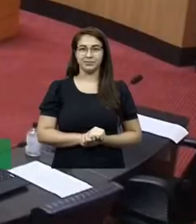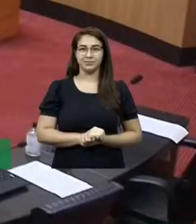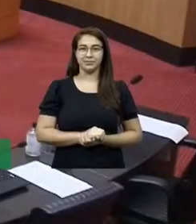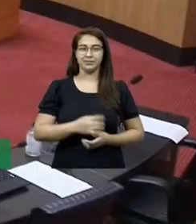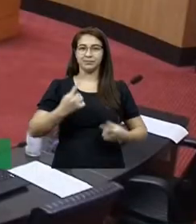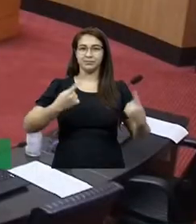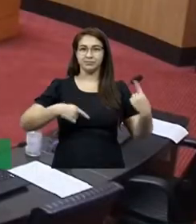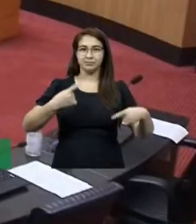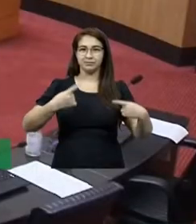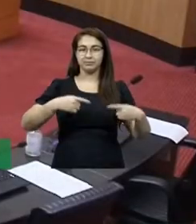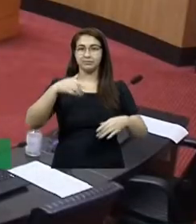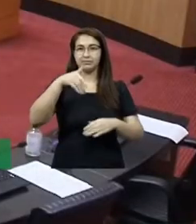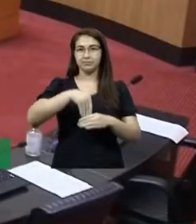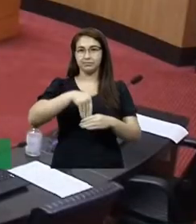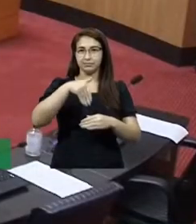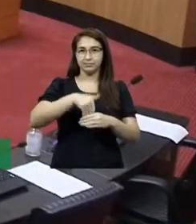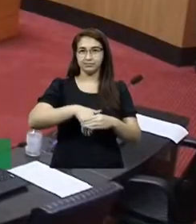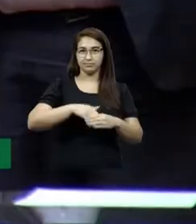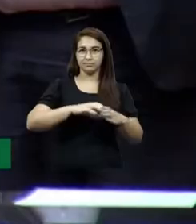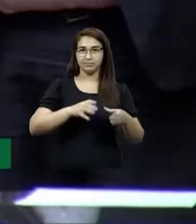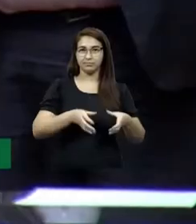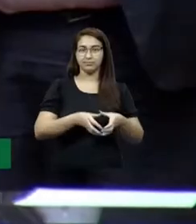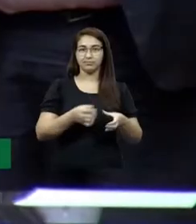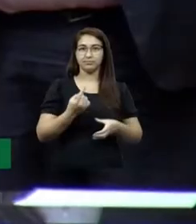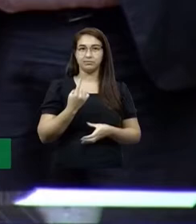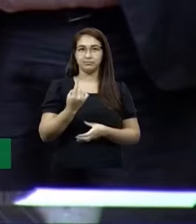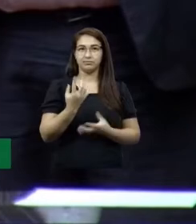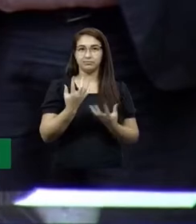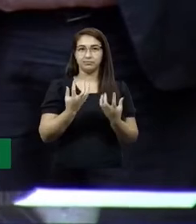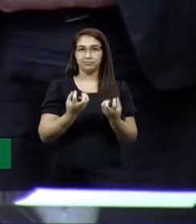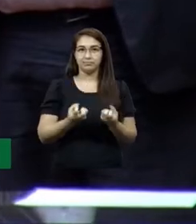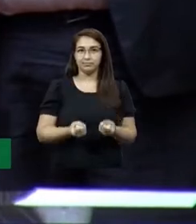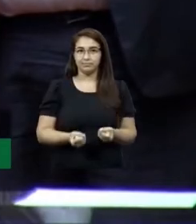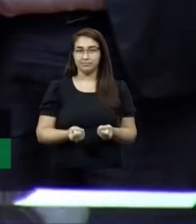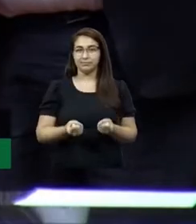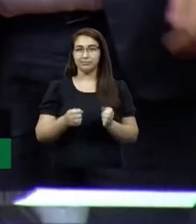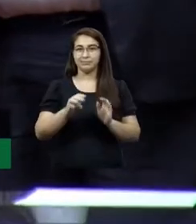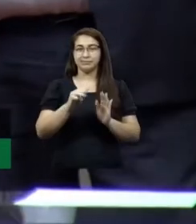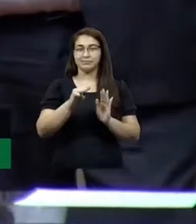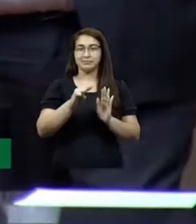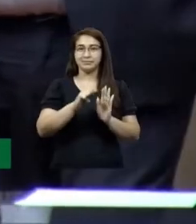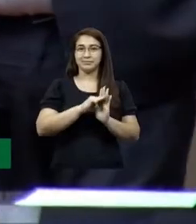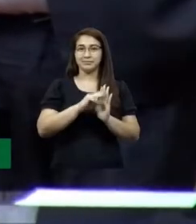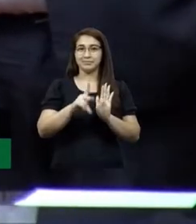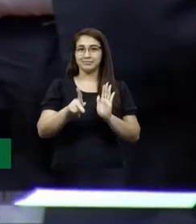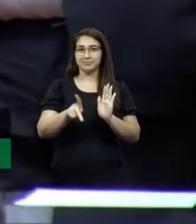Discussão e votação em turno único da admissibilidade da medida provisória